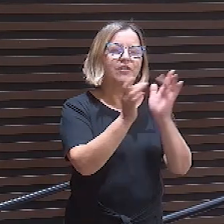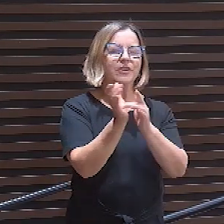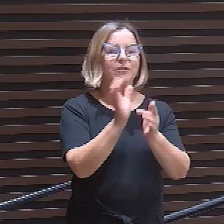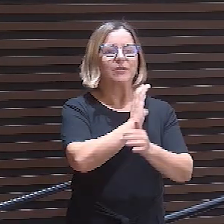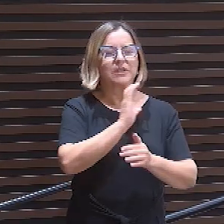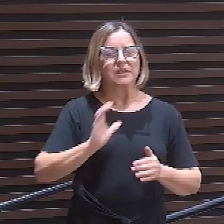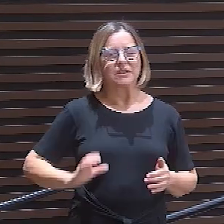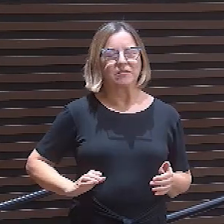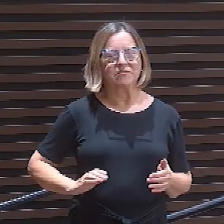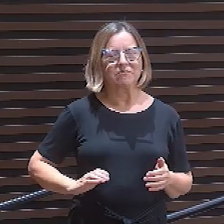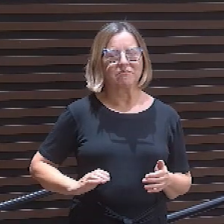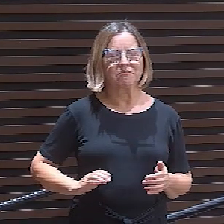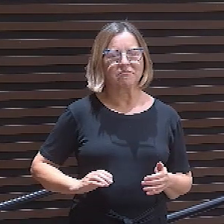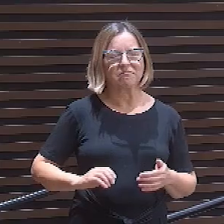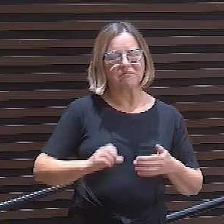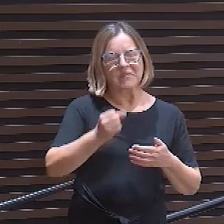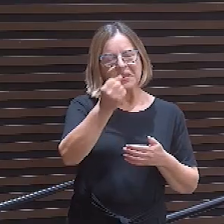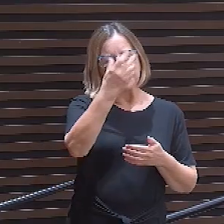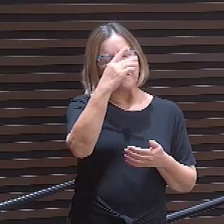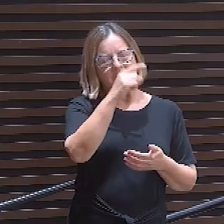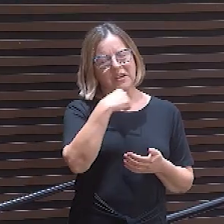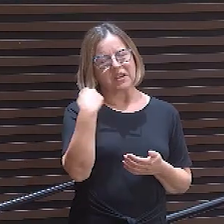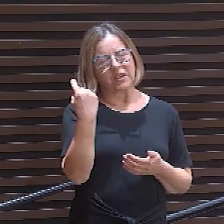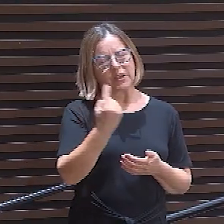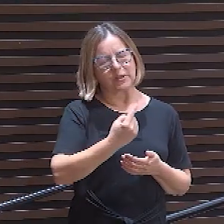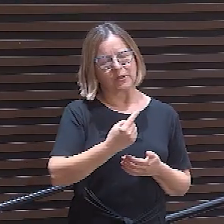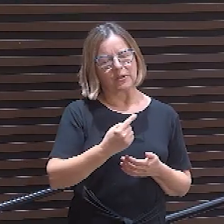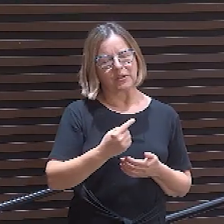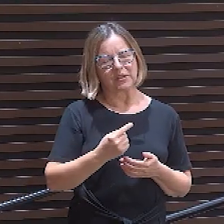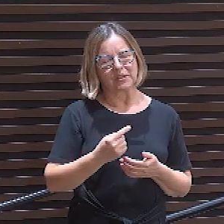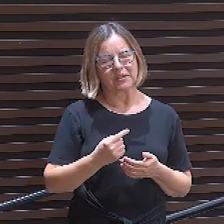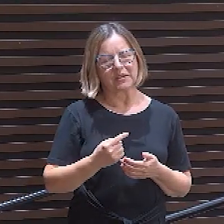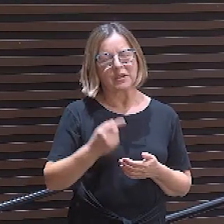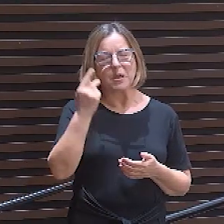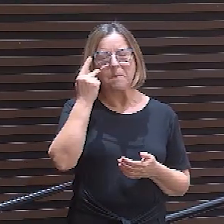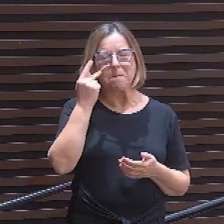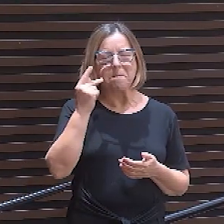conosco nessa oportunidade, para a